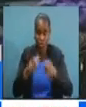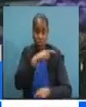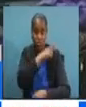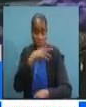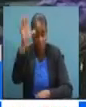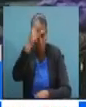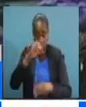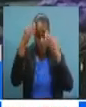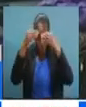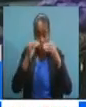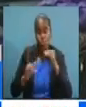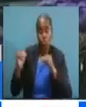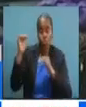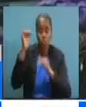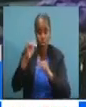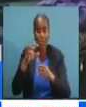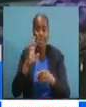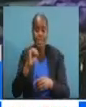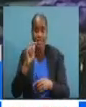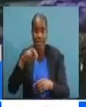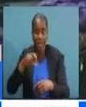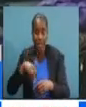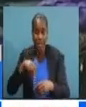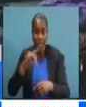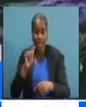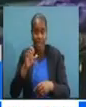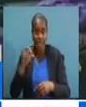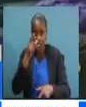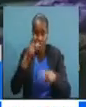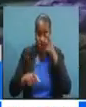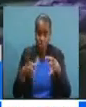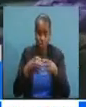Ensino Superior do Senegal e elementos da comunidade cabo-verdiana residente em Dakar.